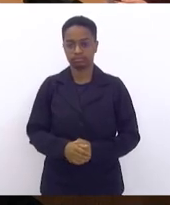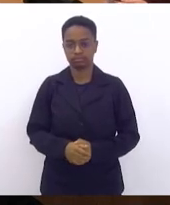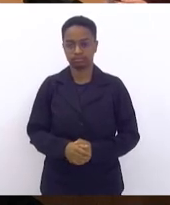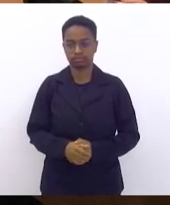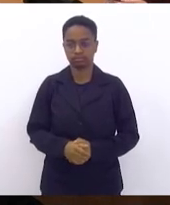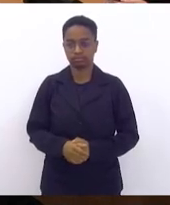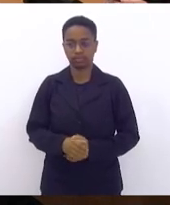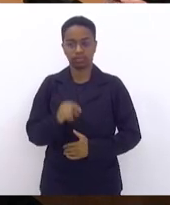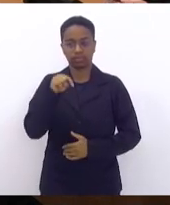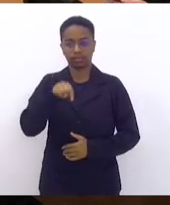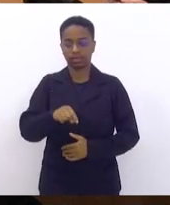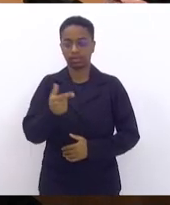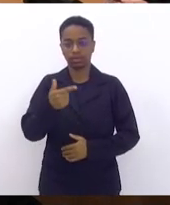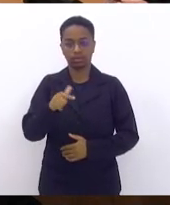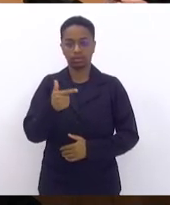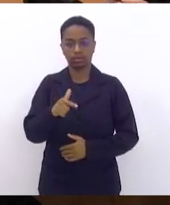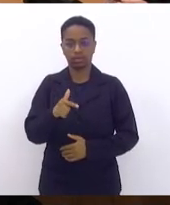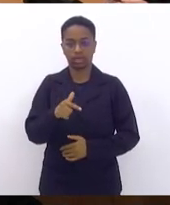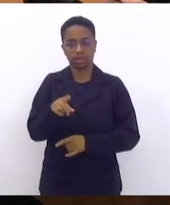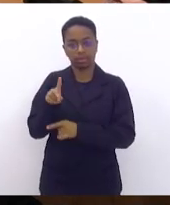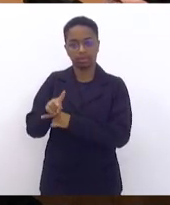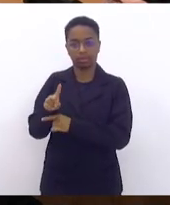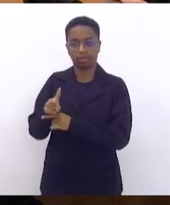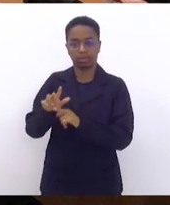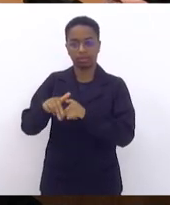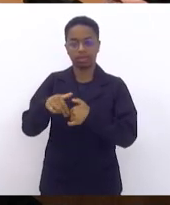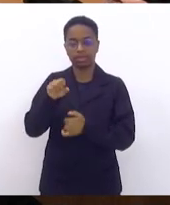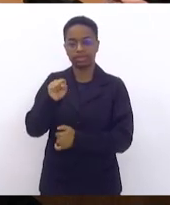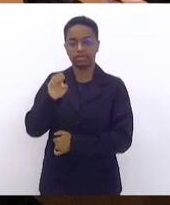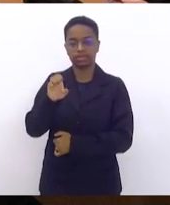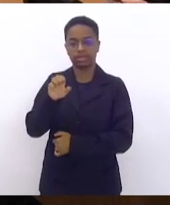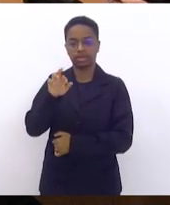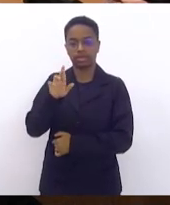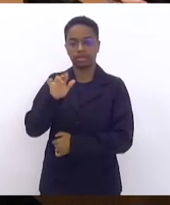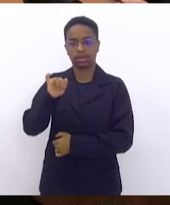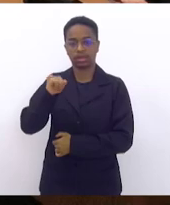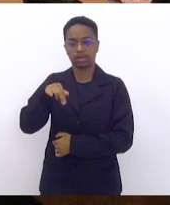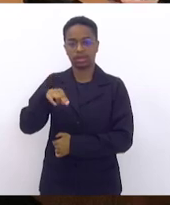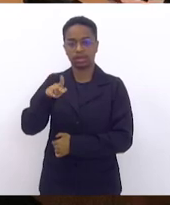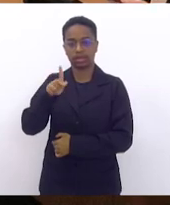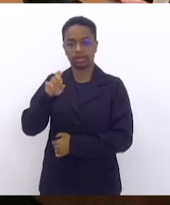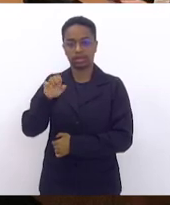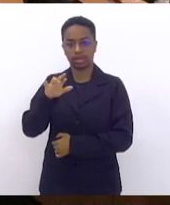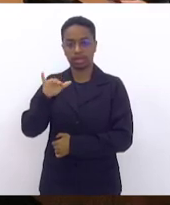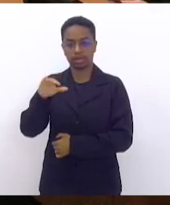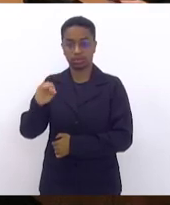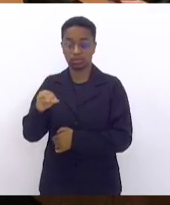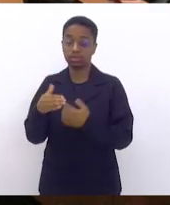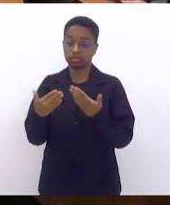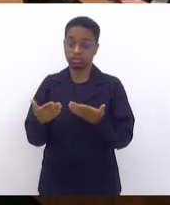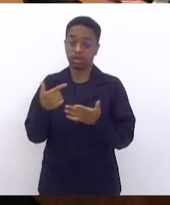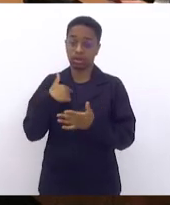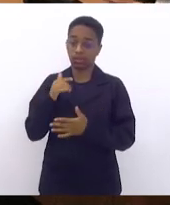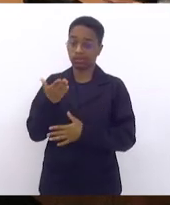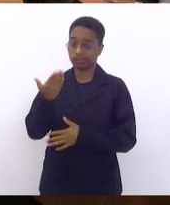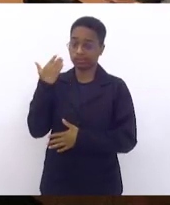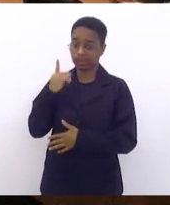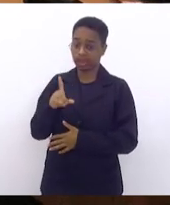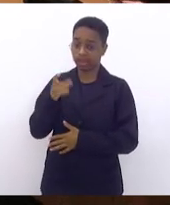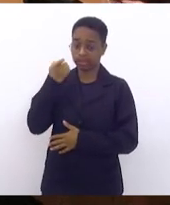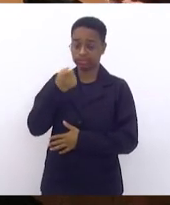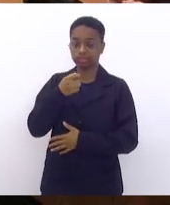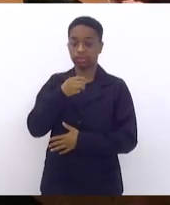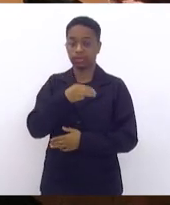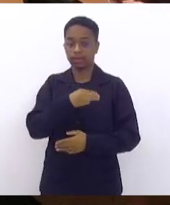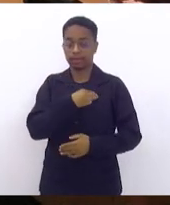não temos reservas extrativistas de seringueiros. Né? Eu mesmo, quando ministro, criei várias, né? No Acre,